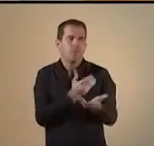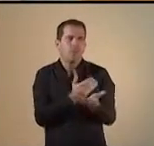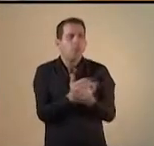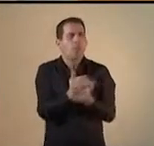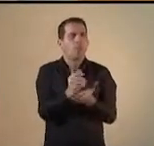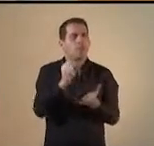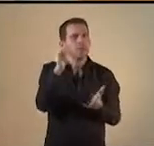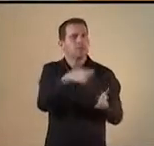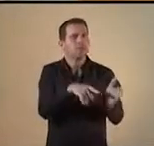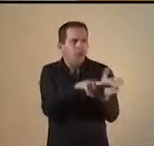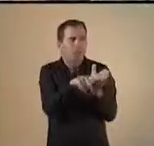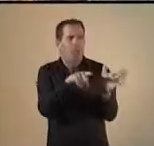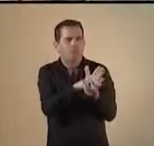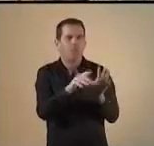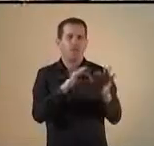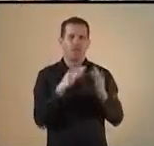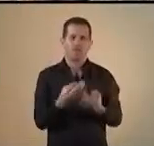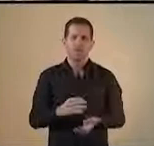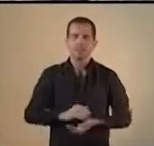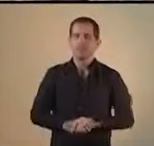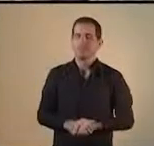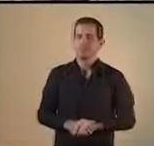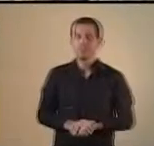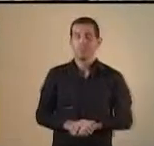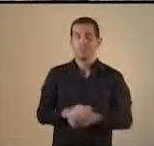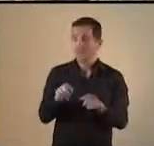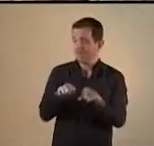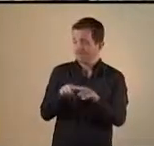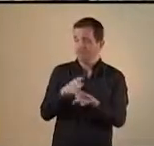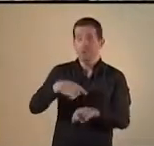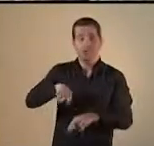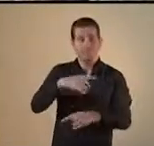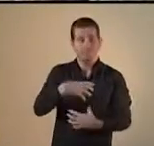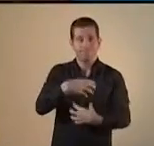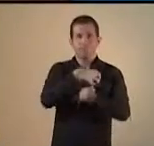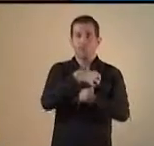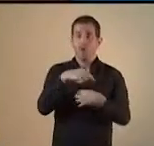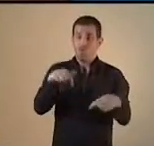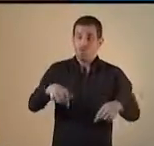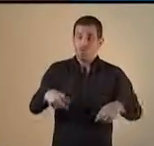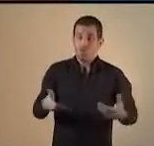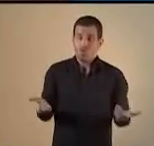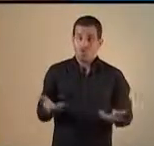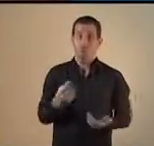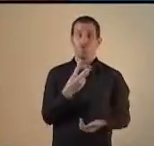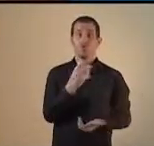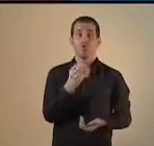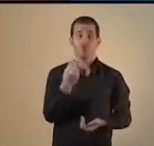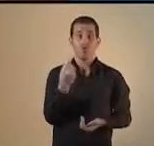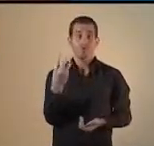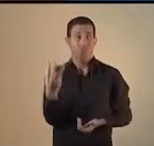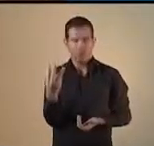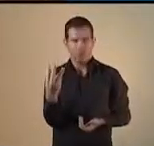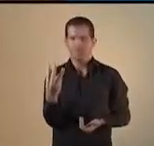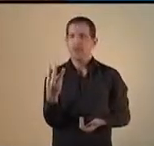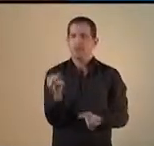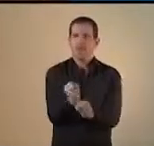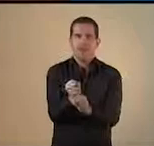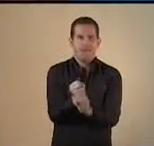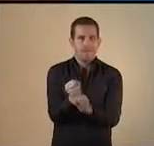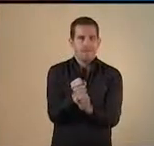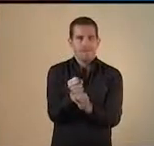ela cobra, sim. E o detalhe, a gente sente que a realidade